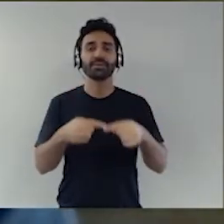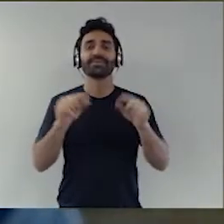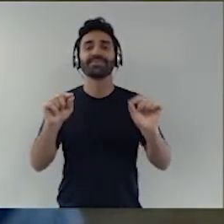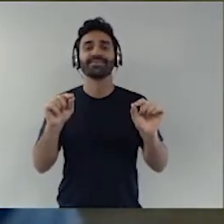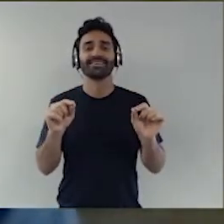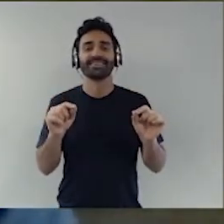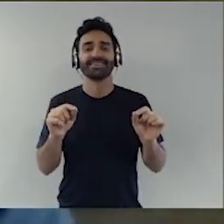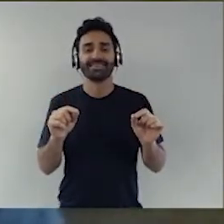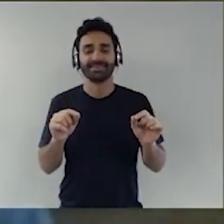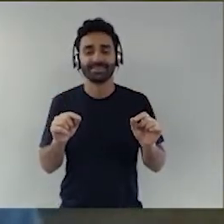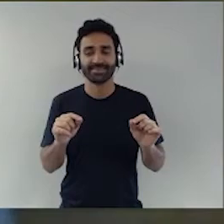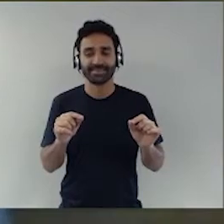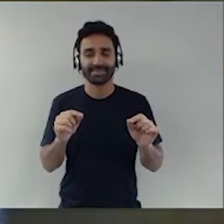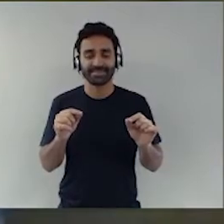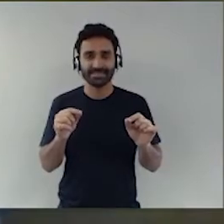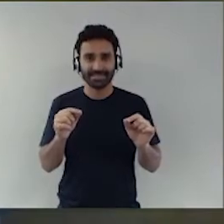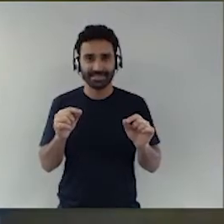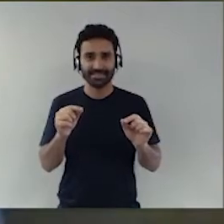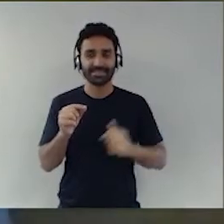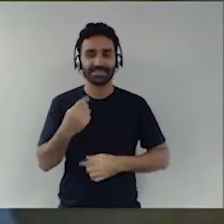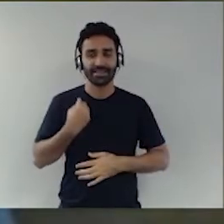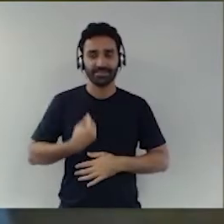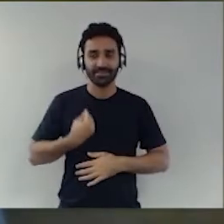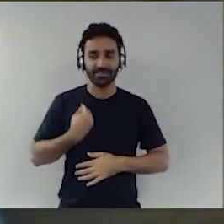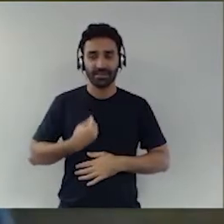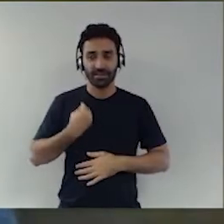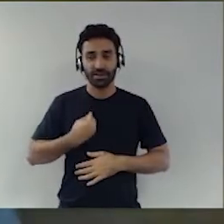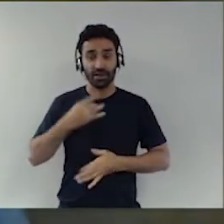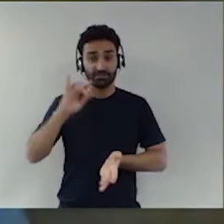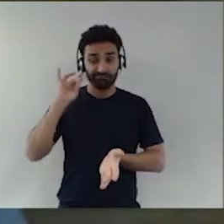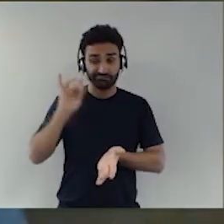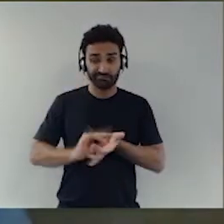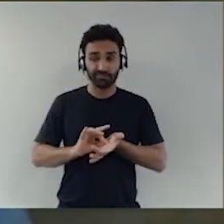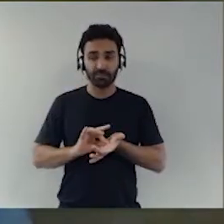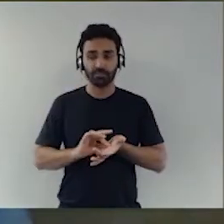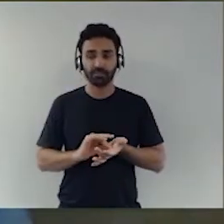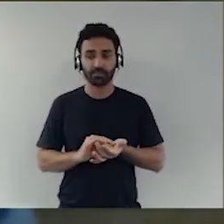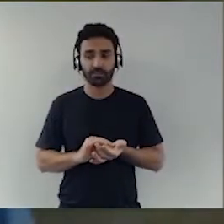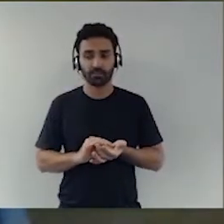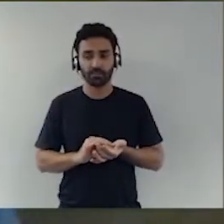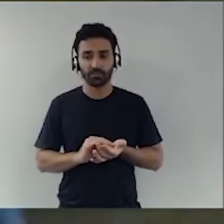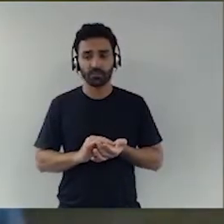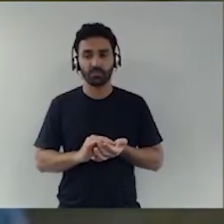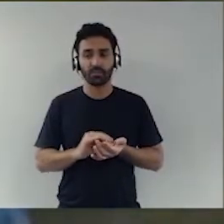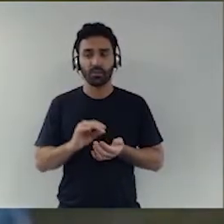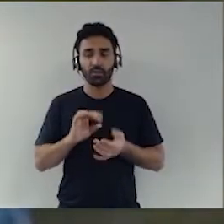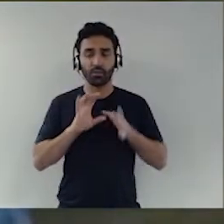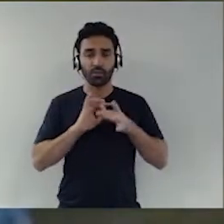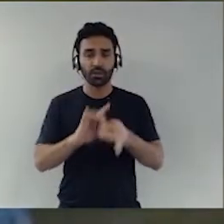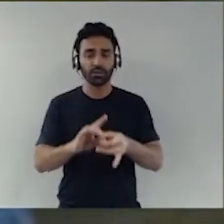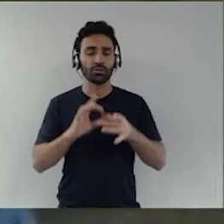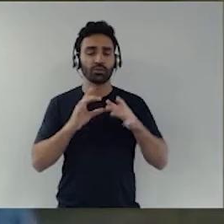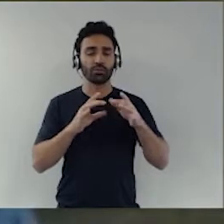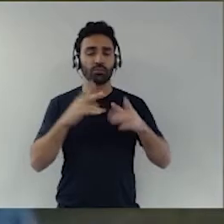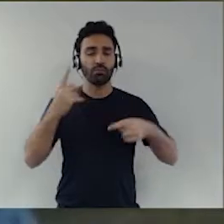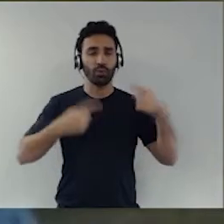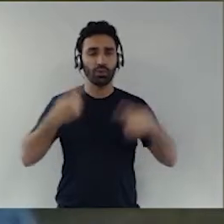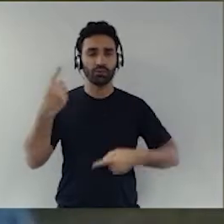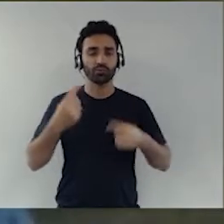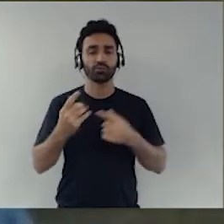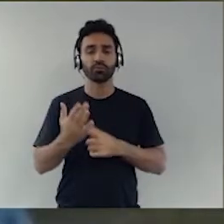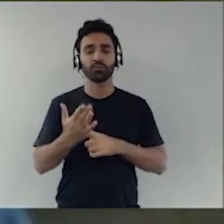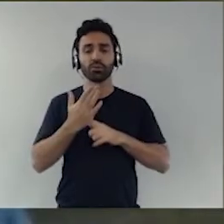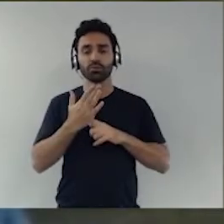que a realidade fática que a seara política nos mostrou,